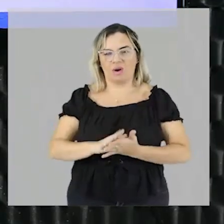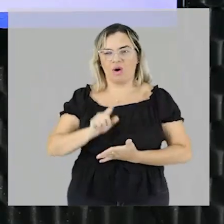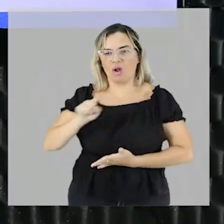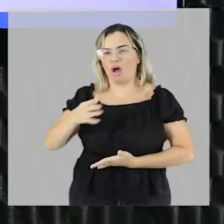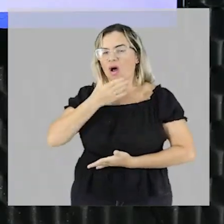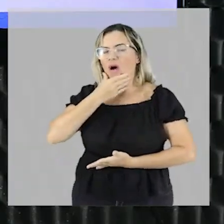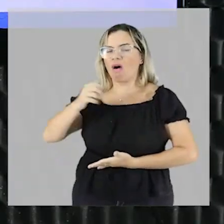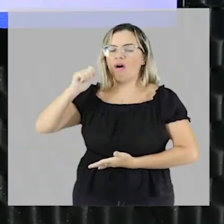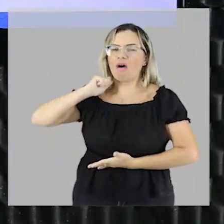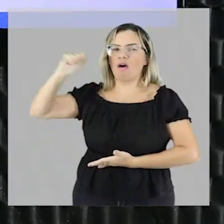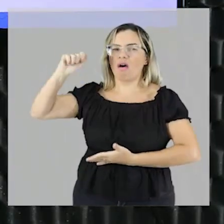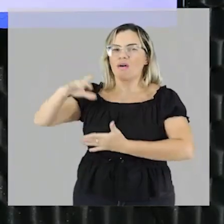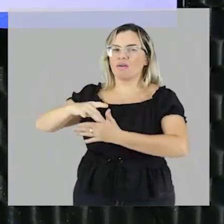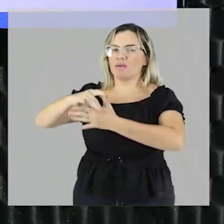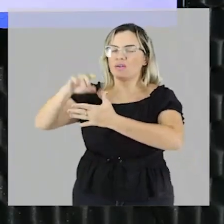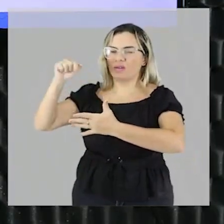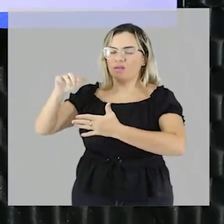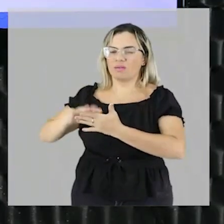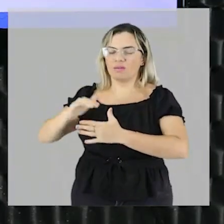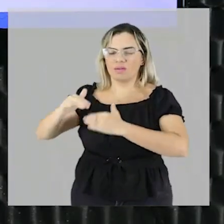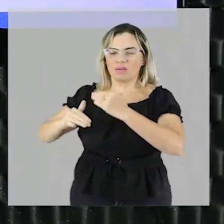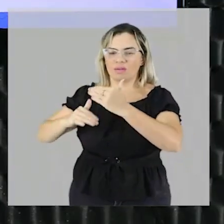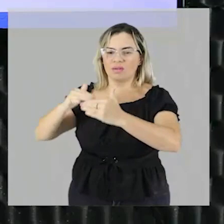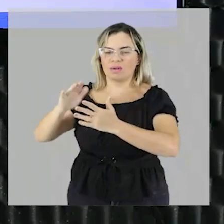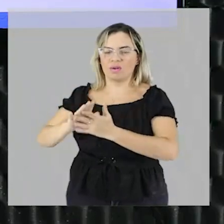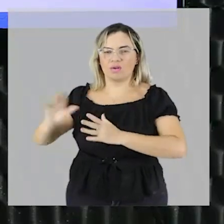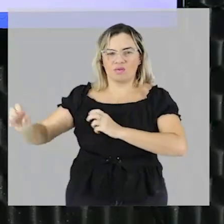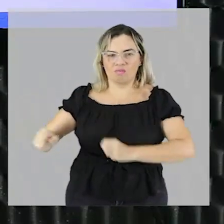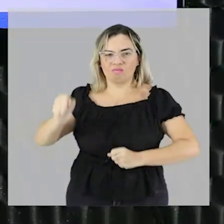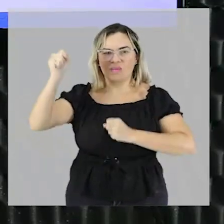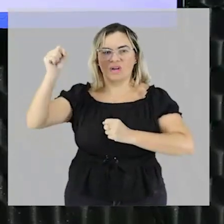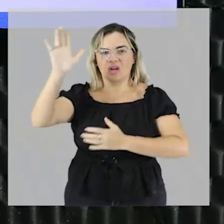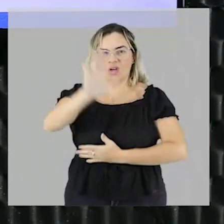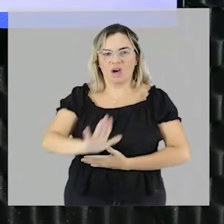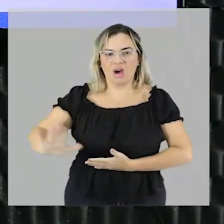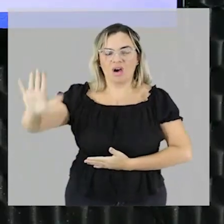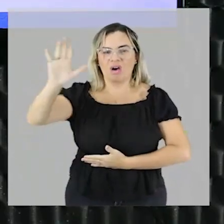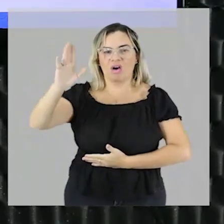Tiradentes, de construir a ideia de Tiradentes como herói nacional, que